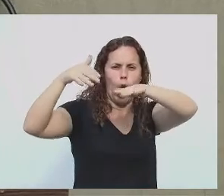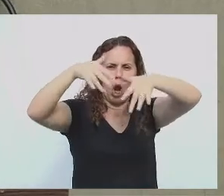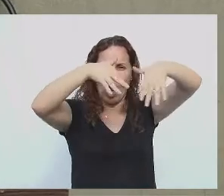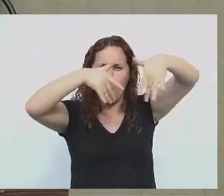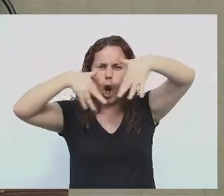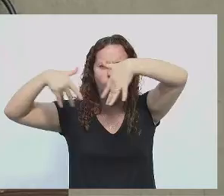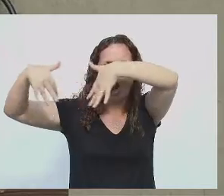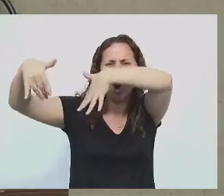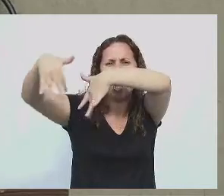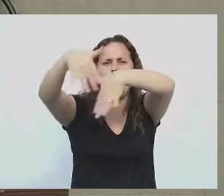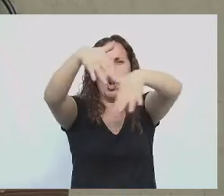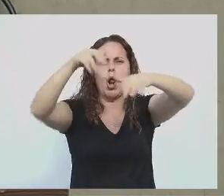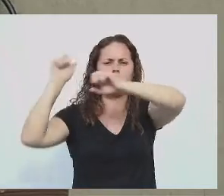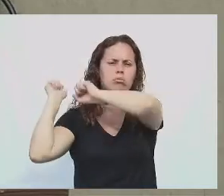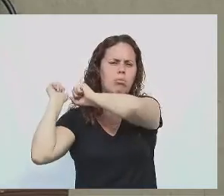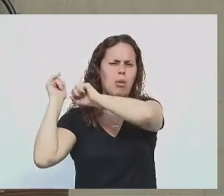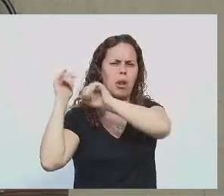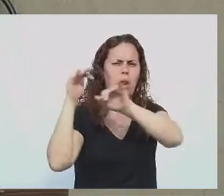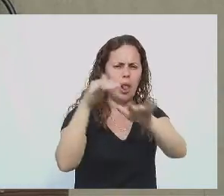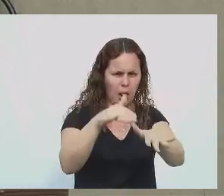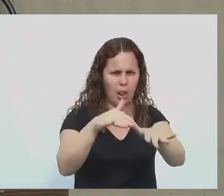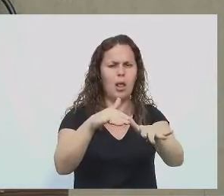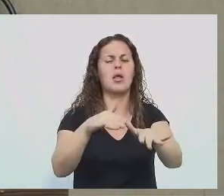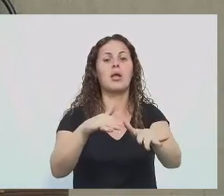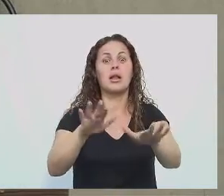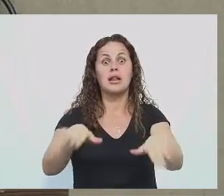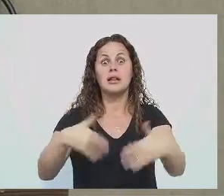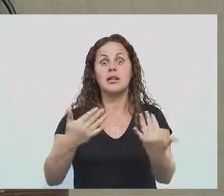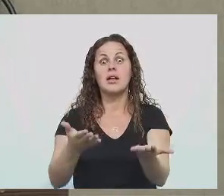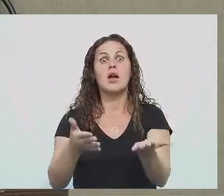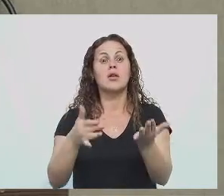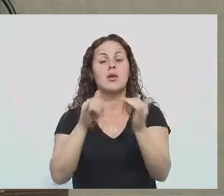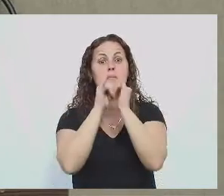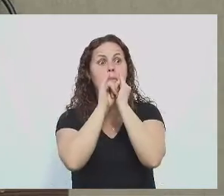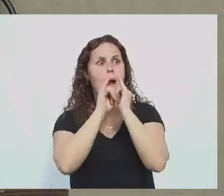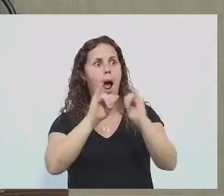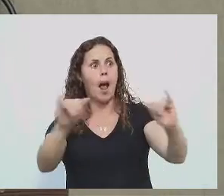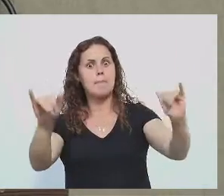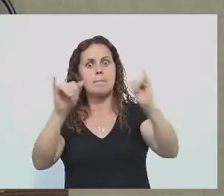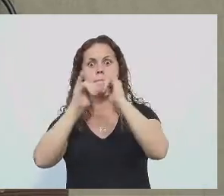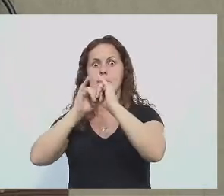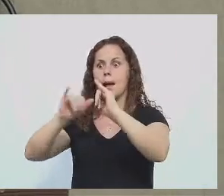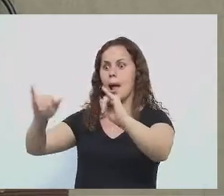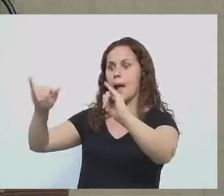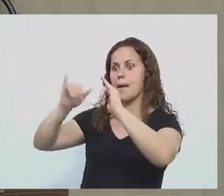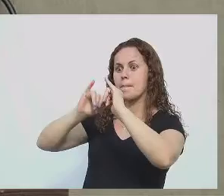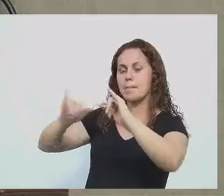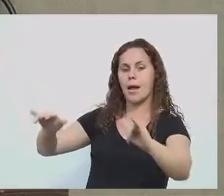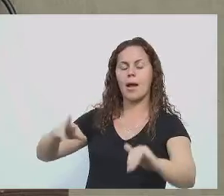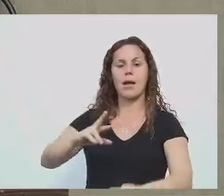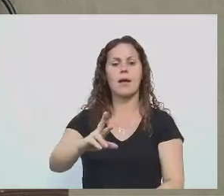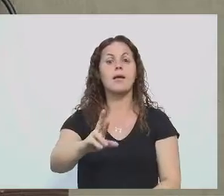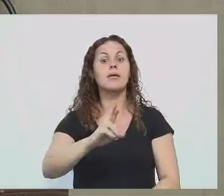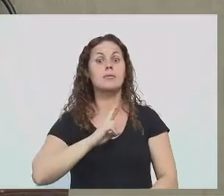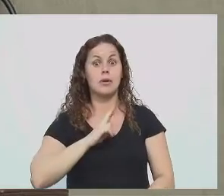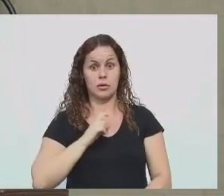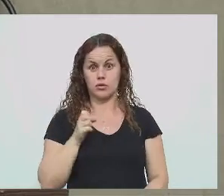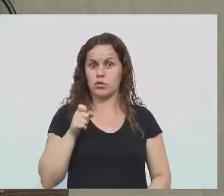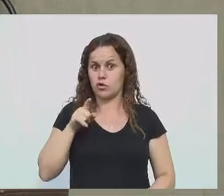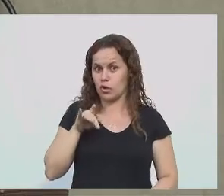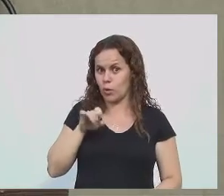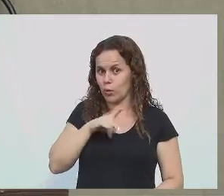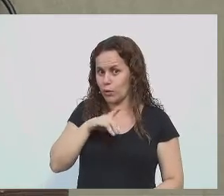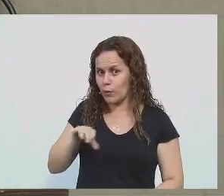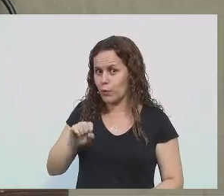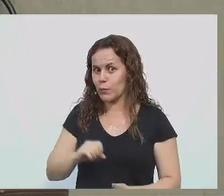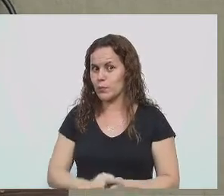Está certo, vereador Totti? Isso repercutiu de uma forma, vereador Geraldão, até respondeu, eu não perco nem tempo em responder, vereador Geraldão,